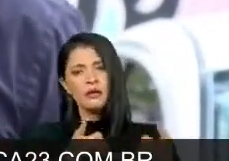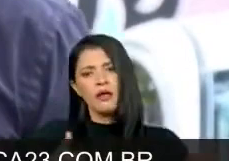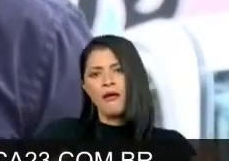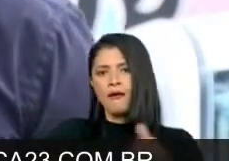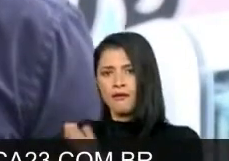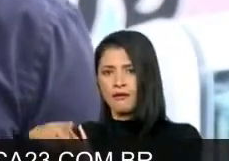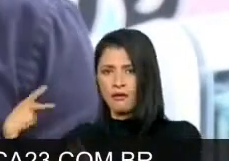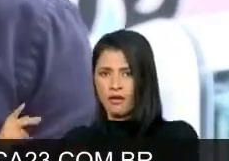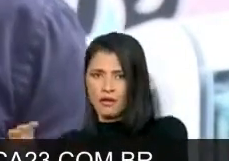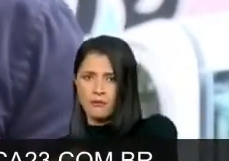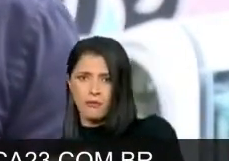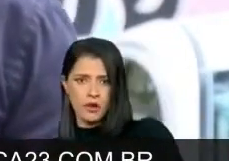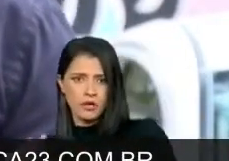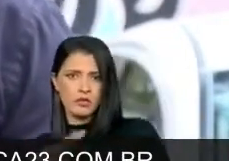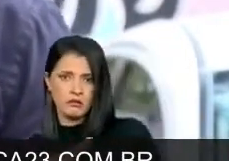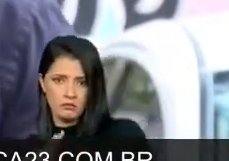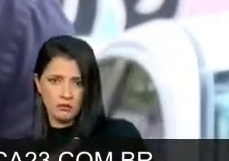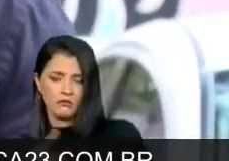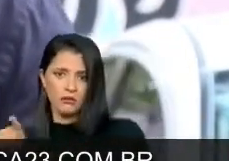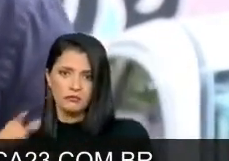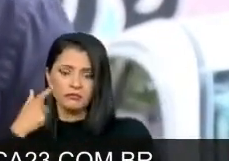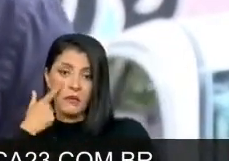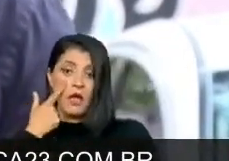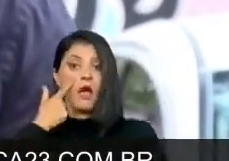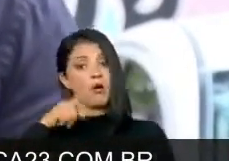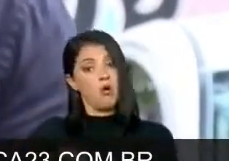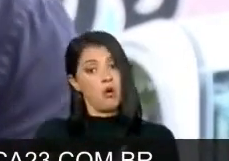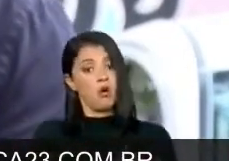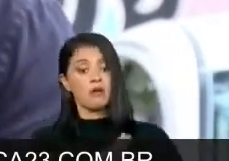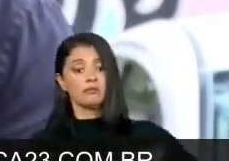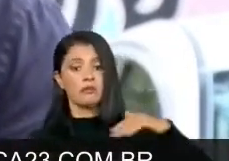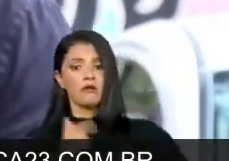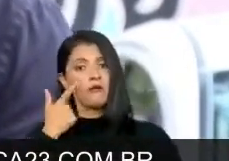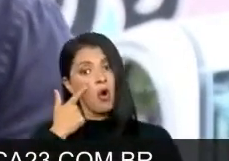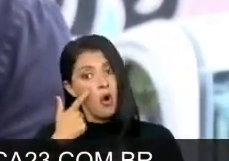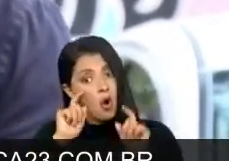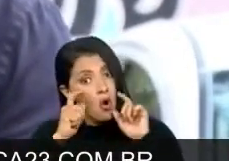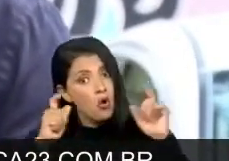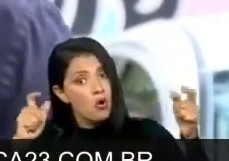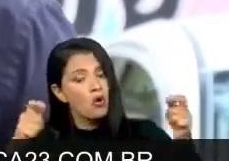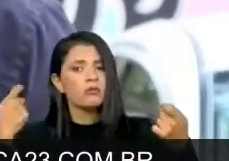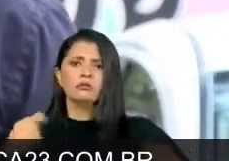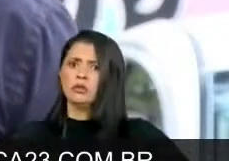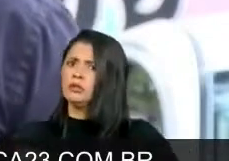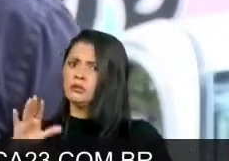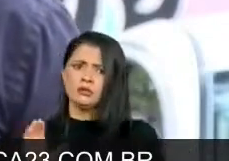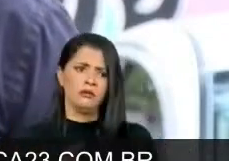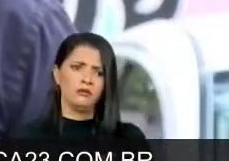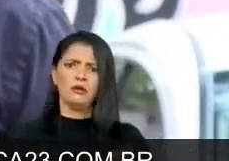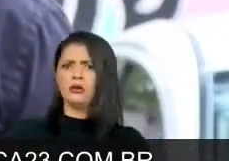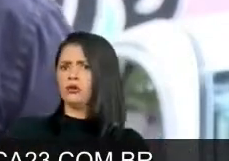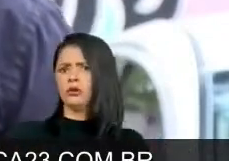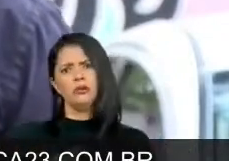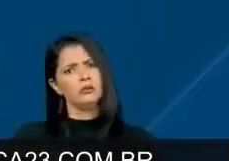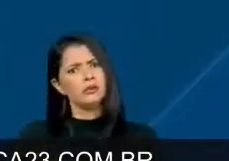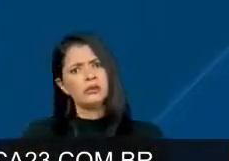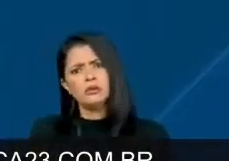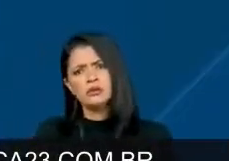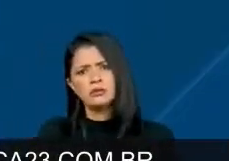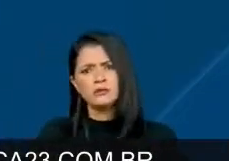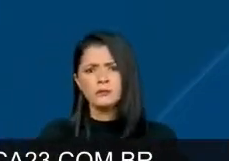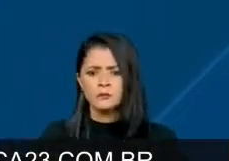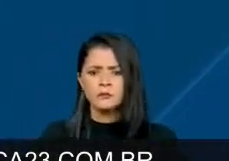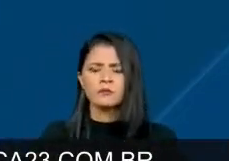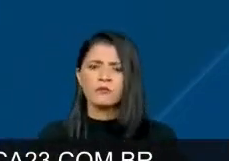iniciativa privada. Especialistas alertam sobre a necessidade de mais investimentos no setor.